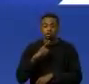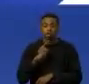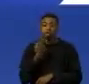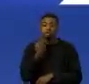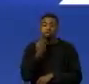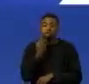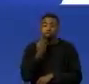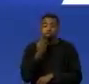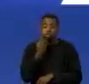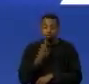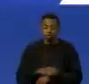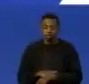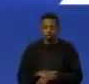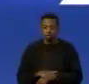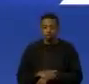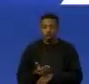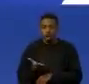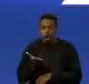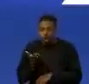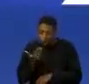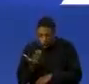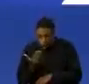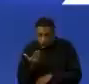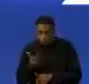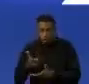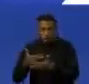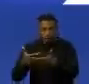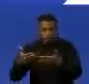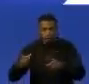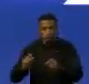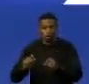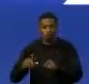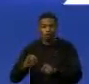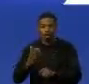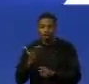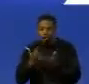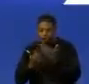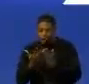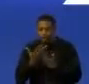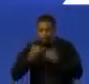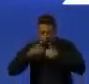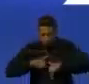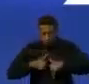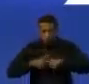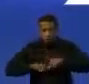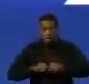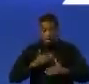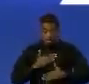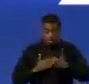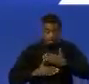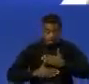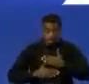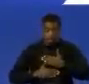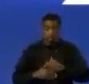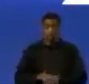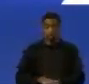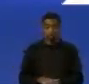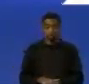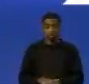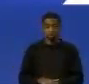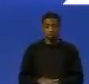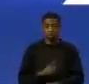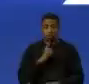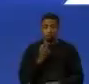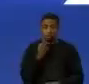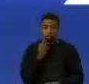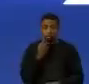no finalzinho, ele que tende a acumular uma maior quantidade dessa substância. E como aqui o boto, ele é o animal de